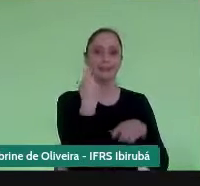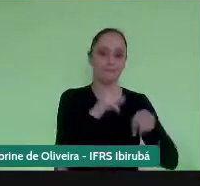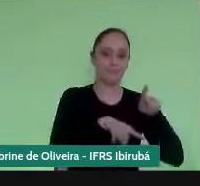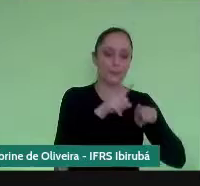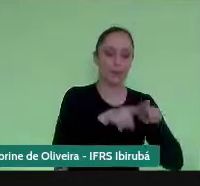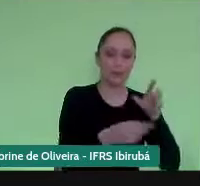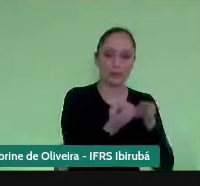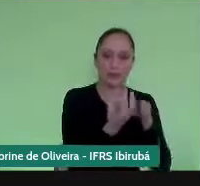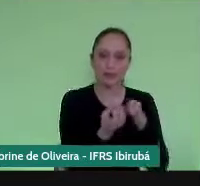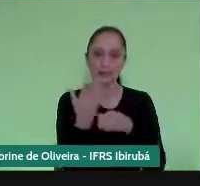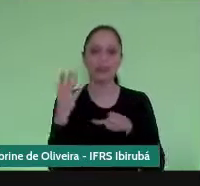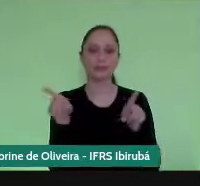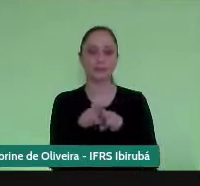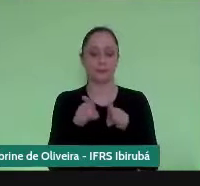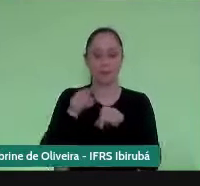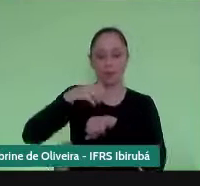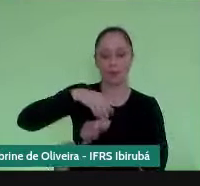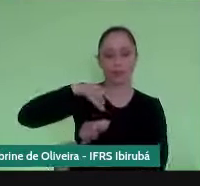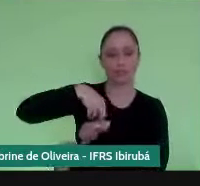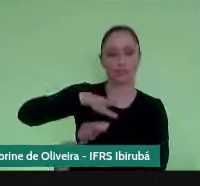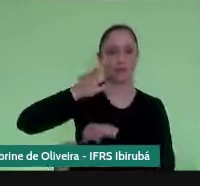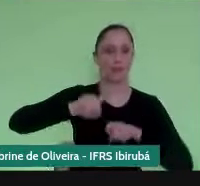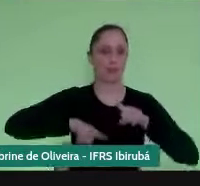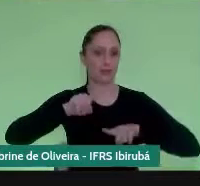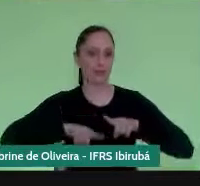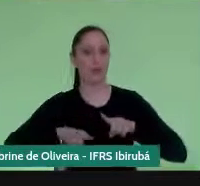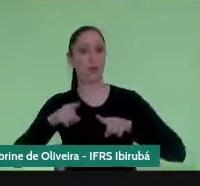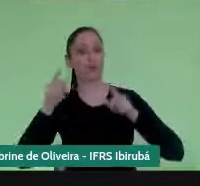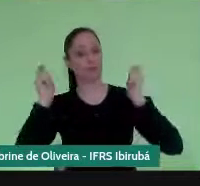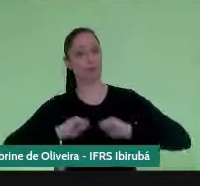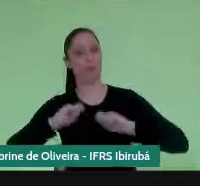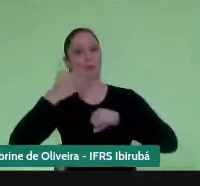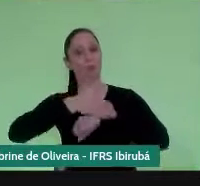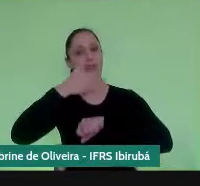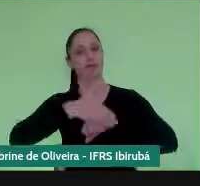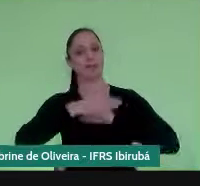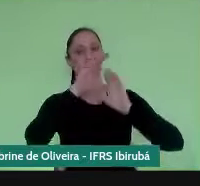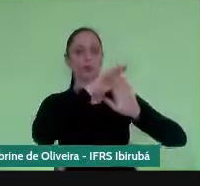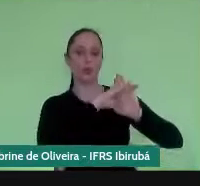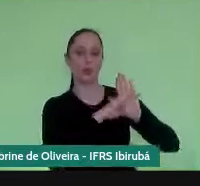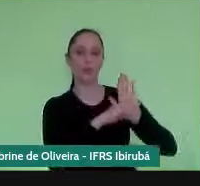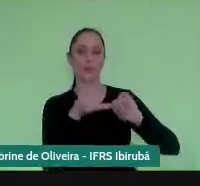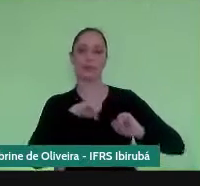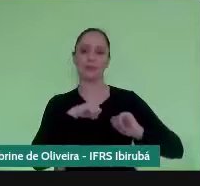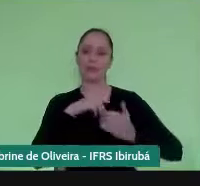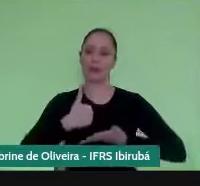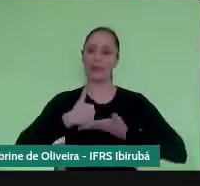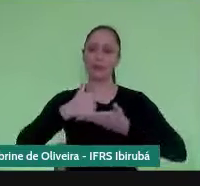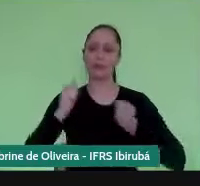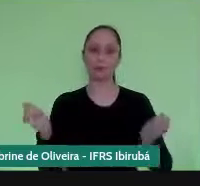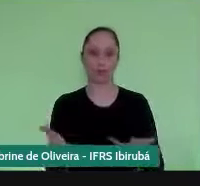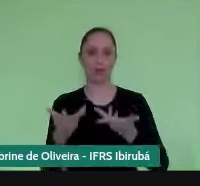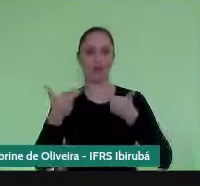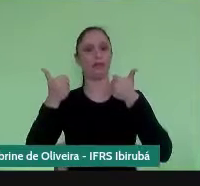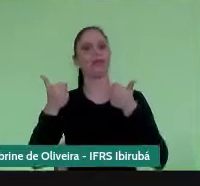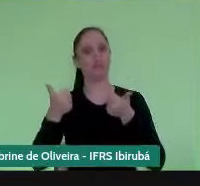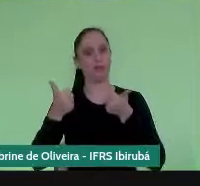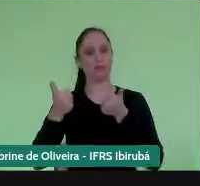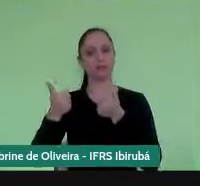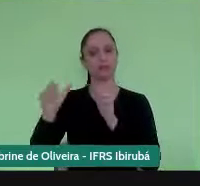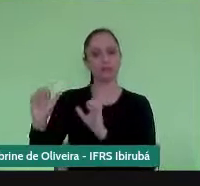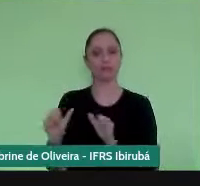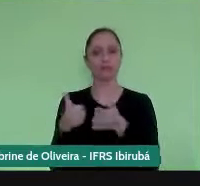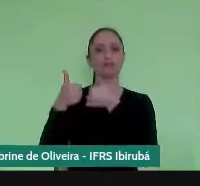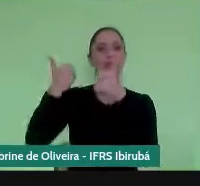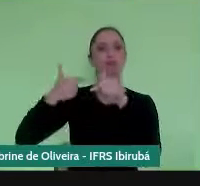fazer parte do programa e receber algum tipo de qualificação de equipe multidisciplinar e